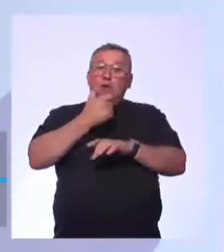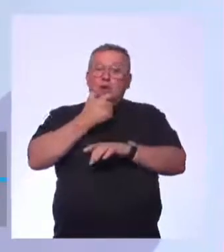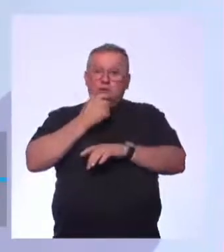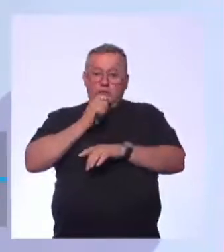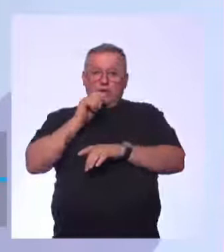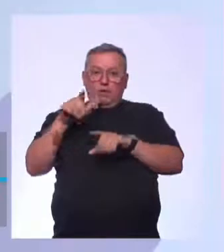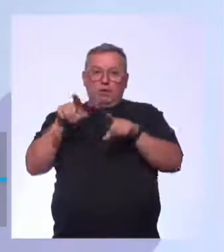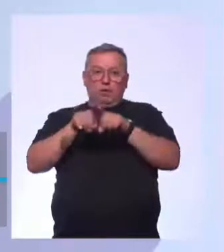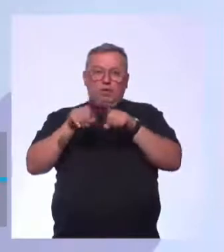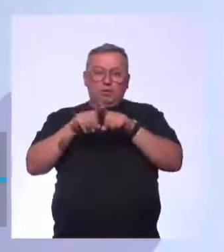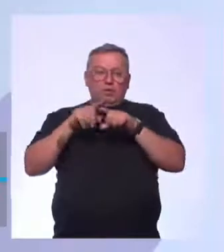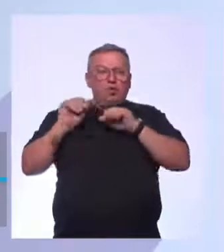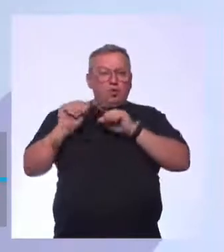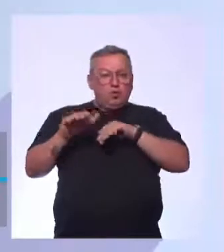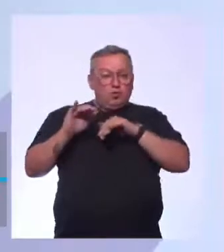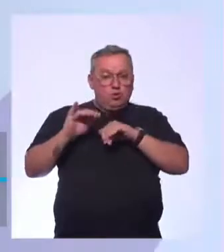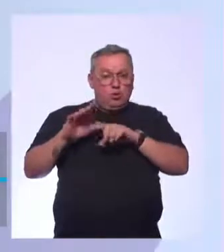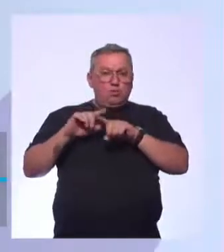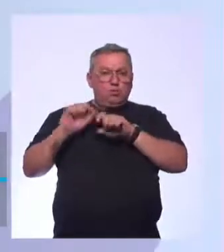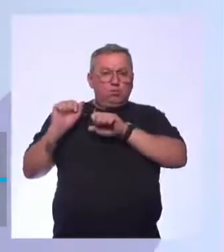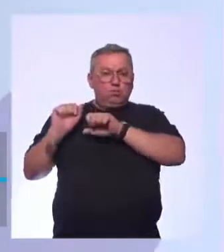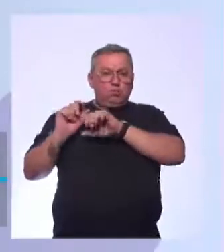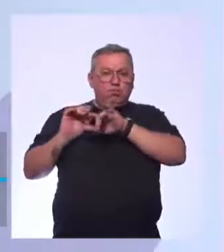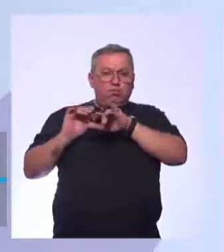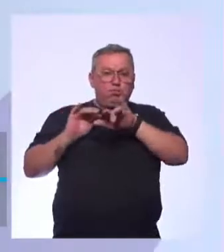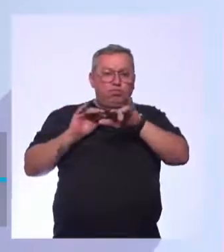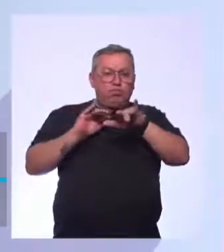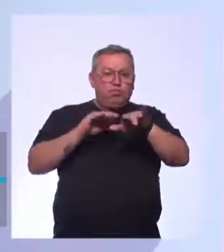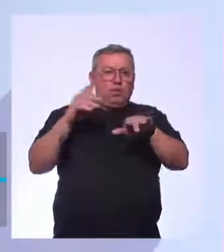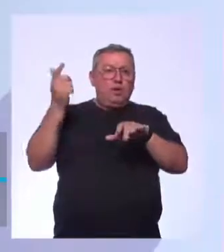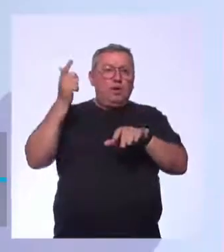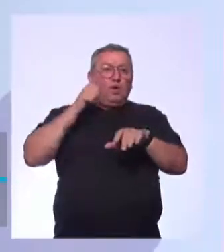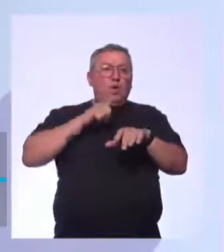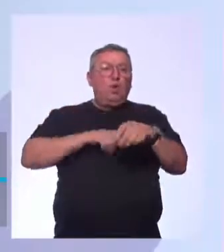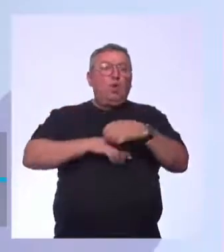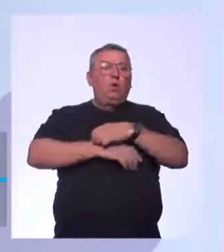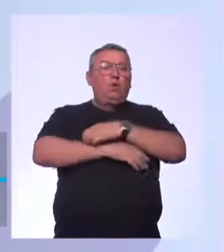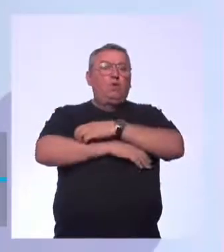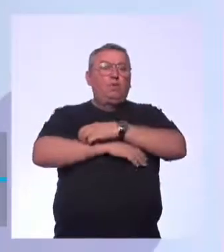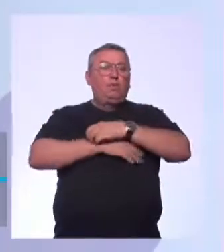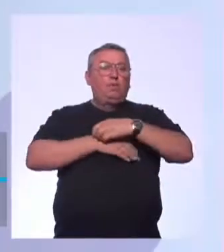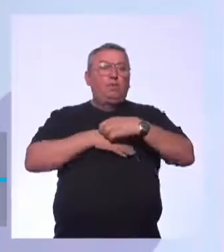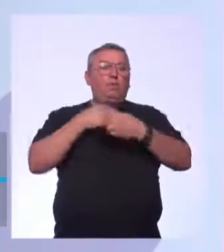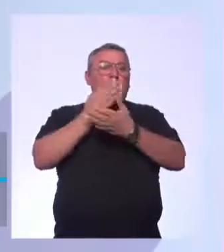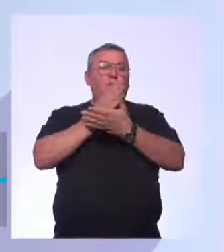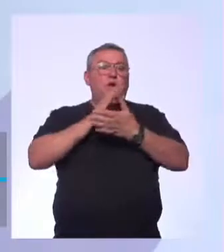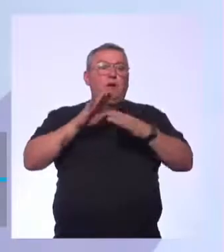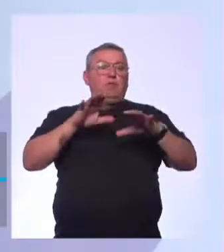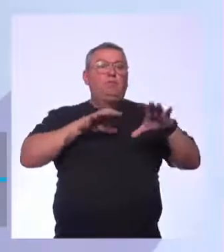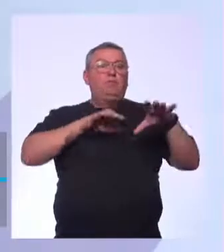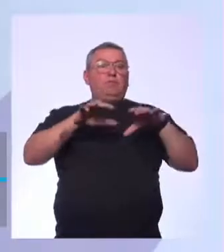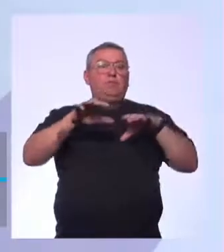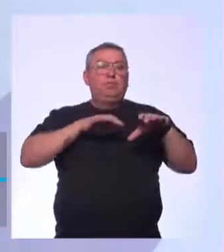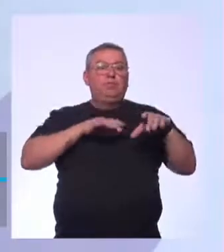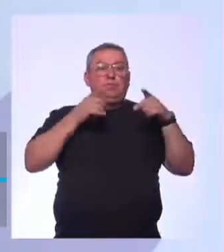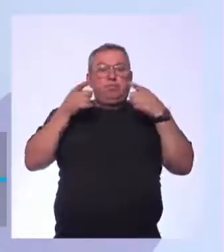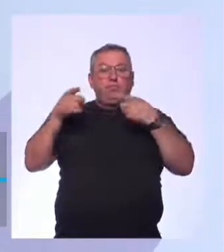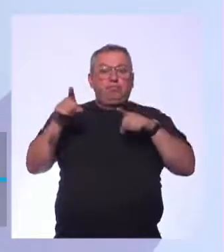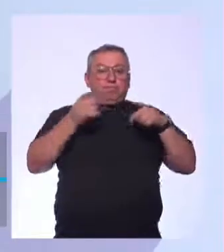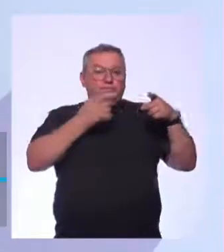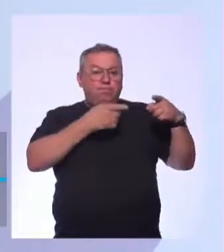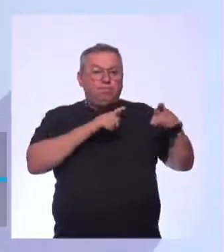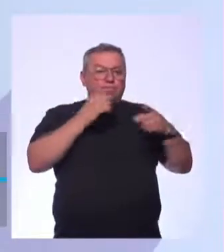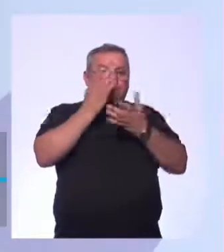para lutar a favor de Dom Pedro, ele consegue acabar com esses movimentos de